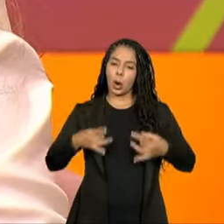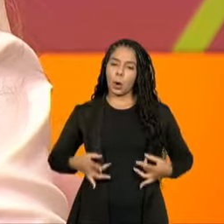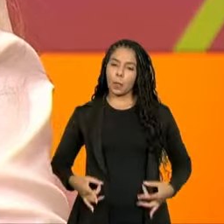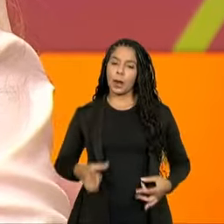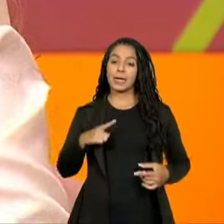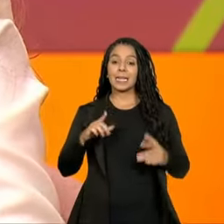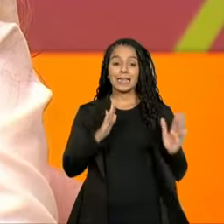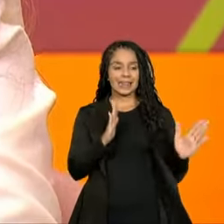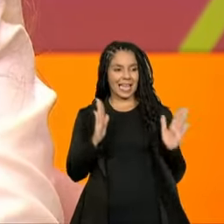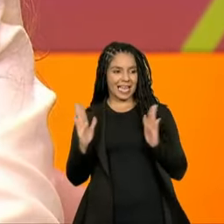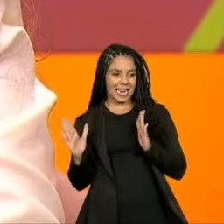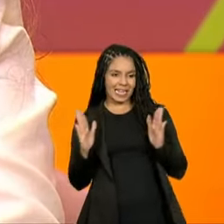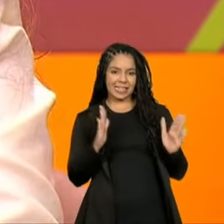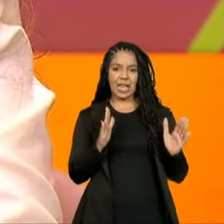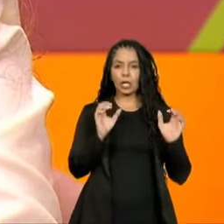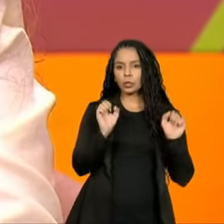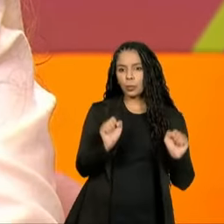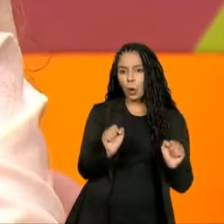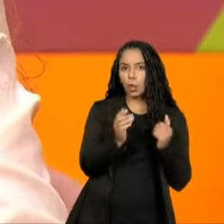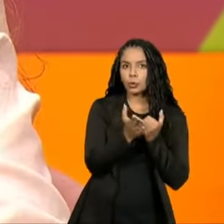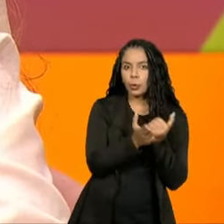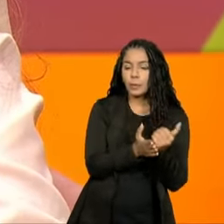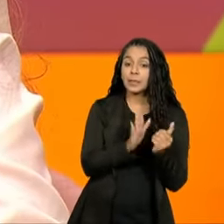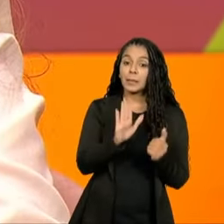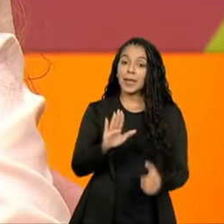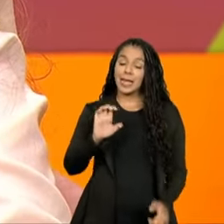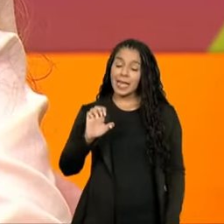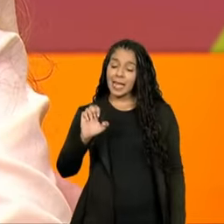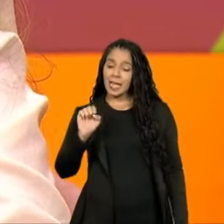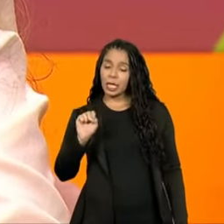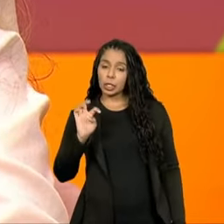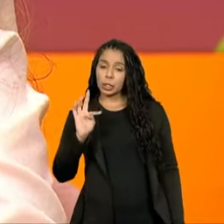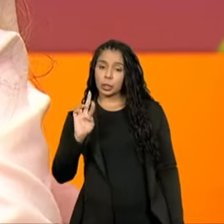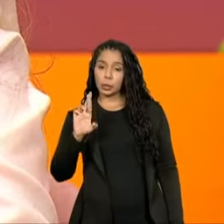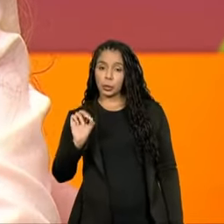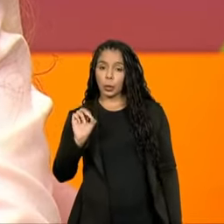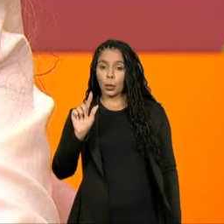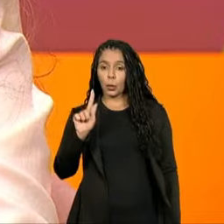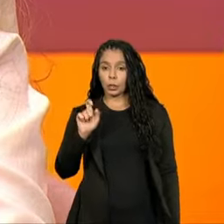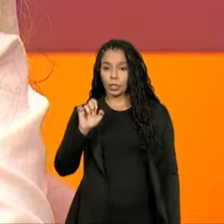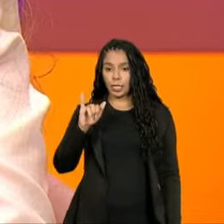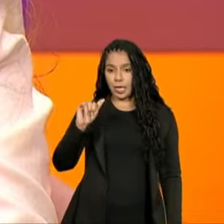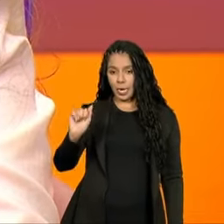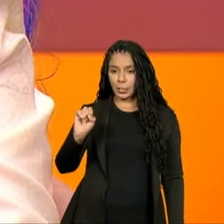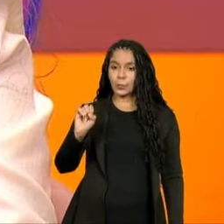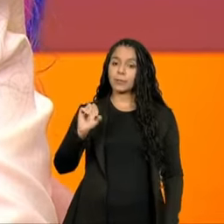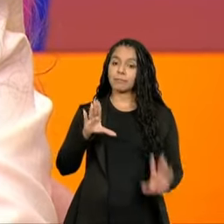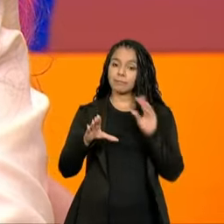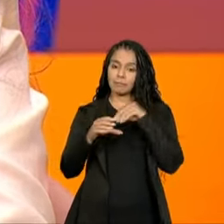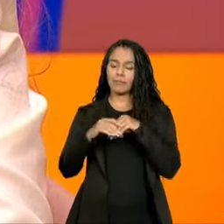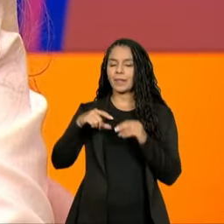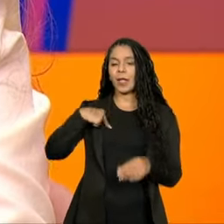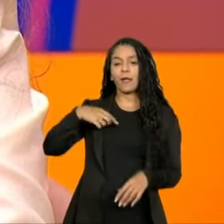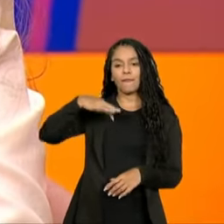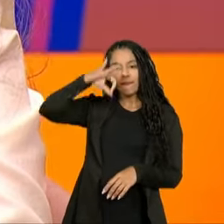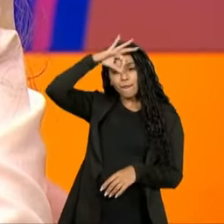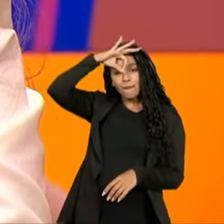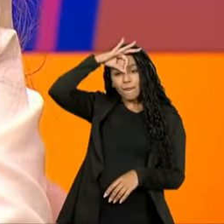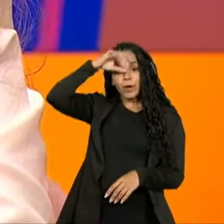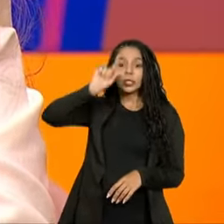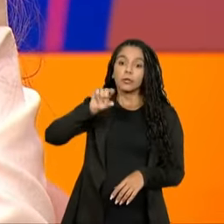uma faixa etária que a gente pode iniciá-lo. Mas o estrogênio vaginal, que na verdade vai abarcar aí o impacto nessas